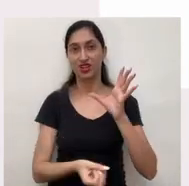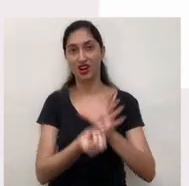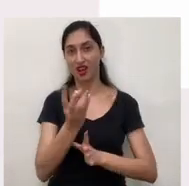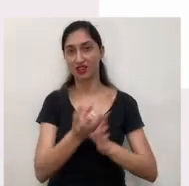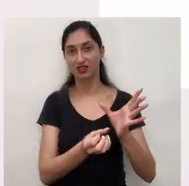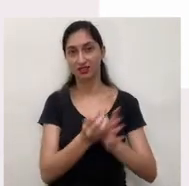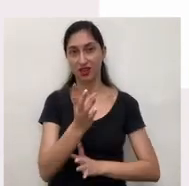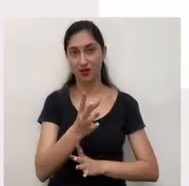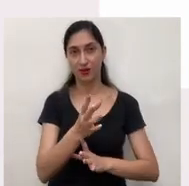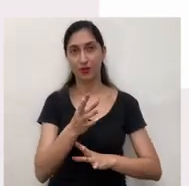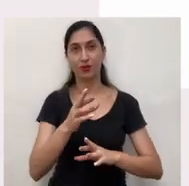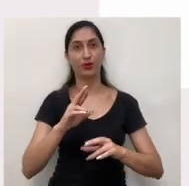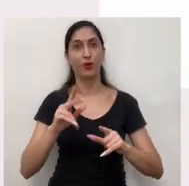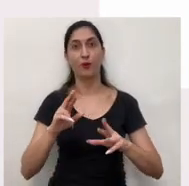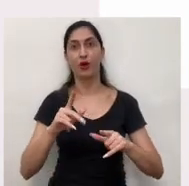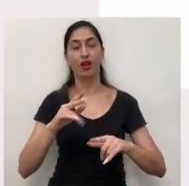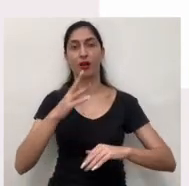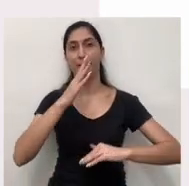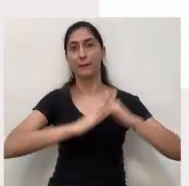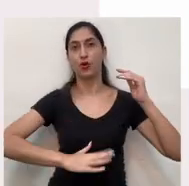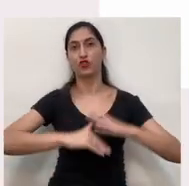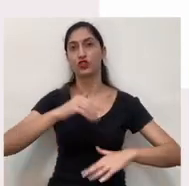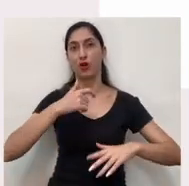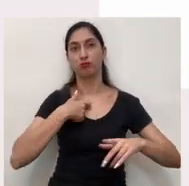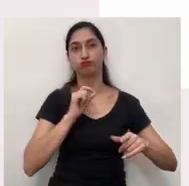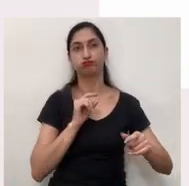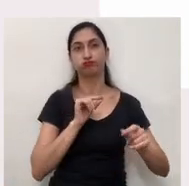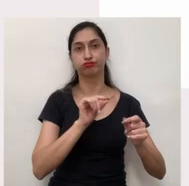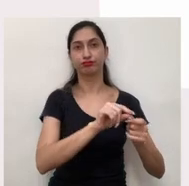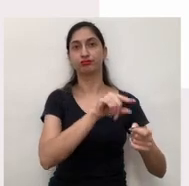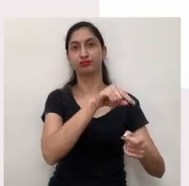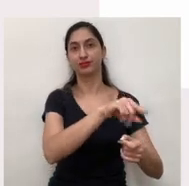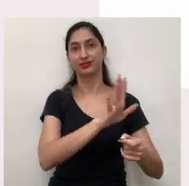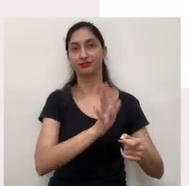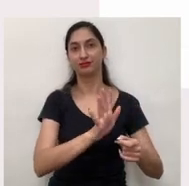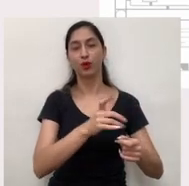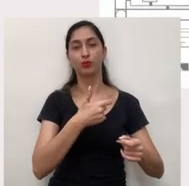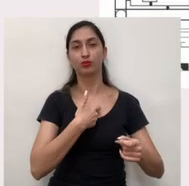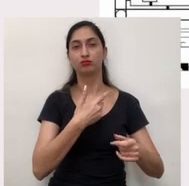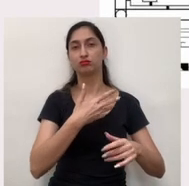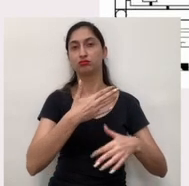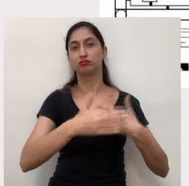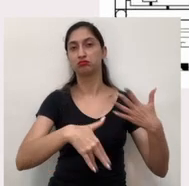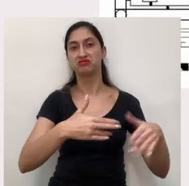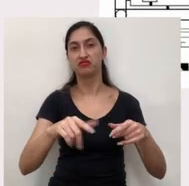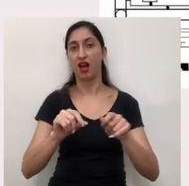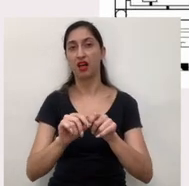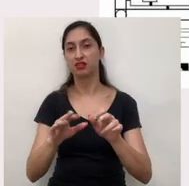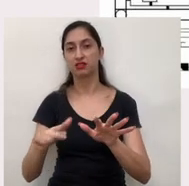não especialista, assim, vamos dizer assim, né? Pode passar.